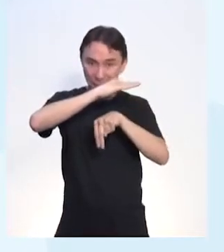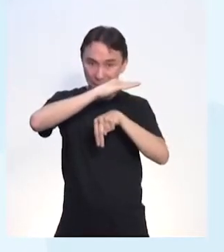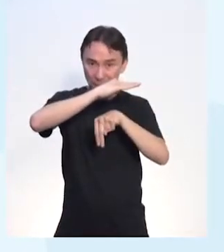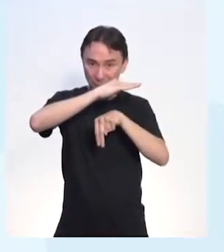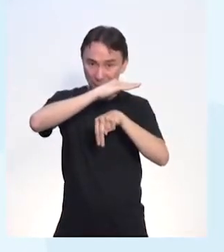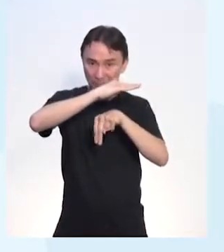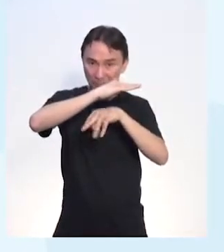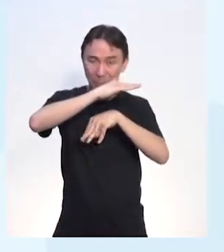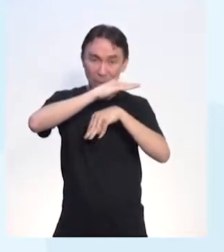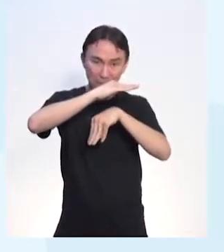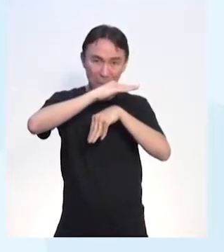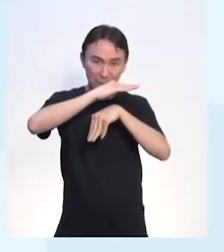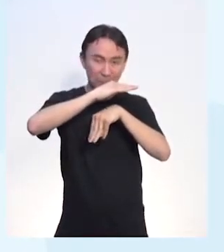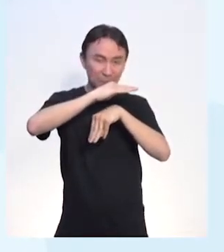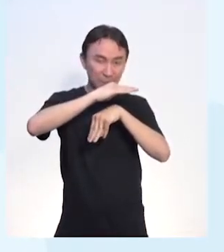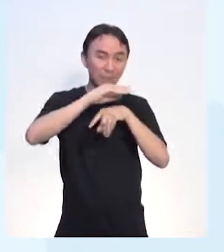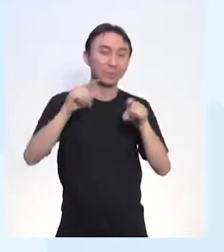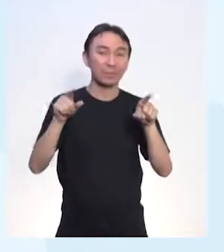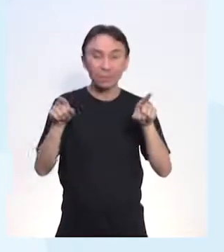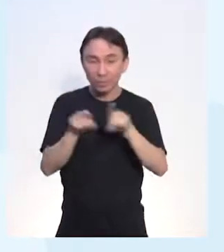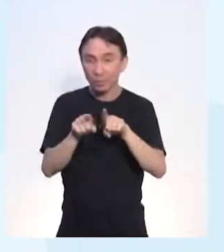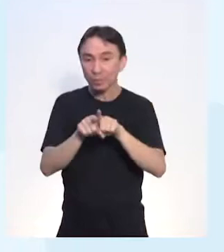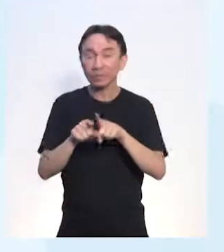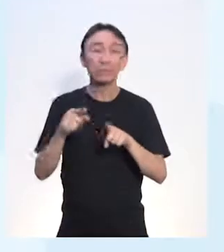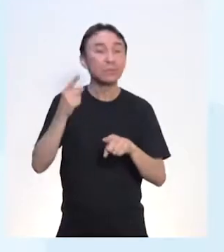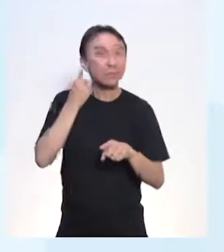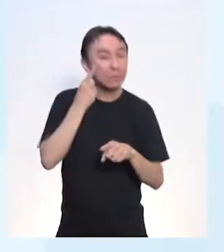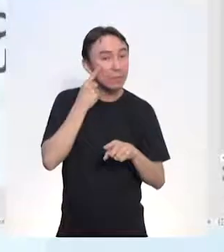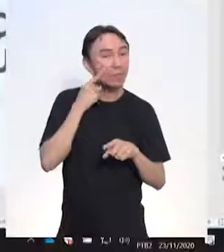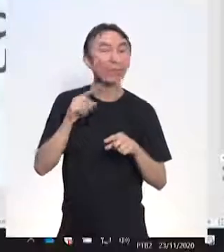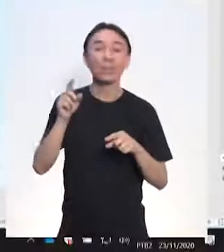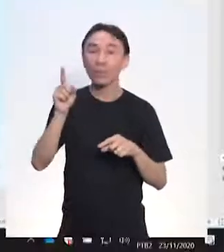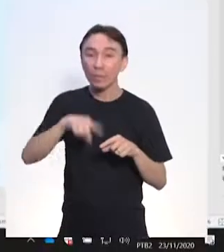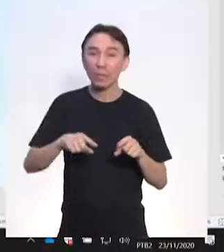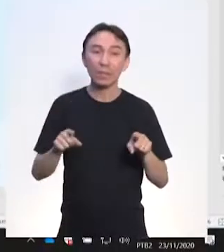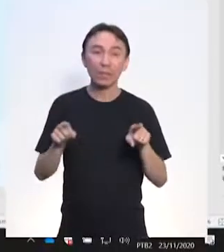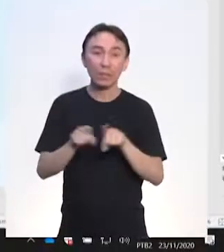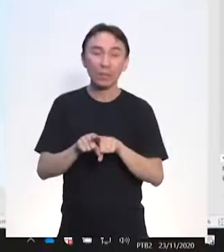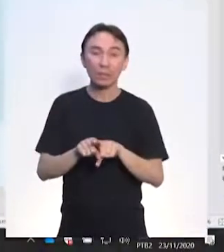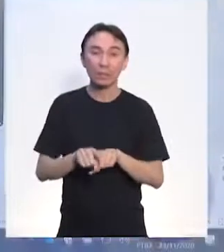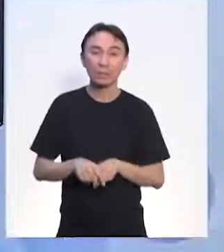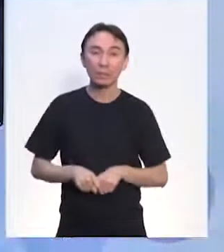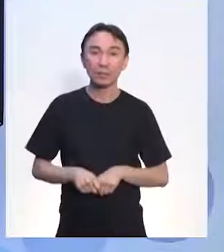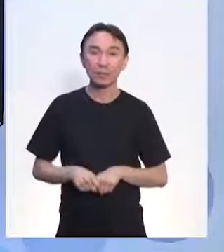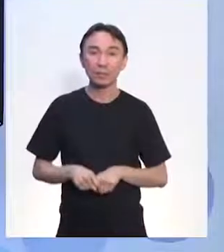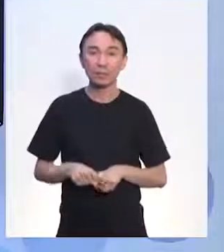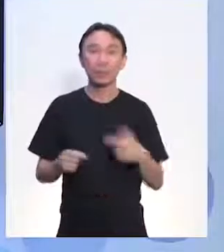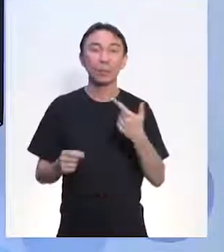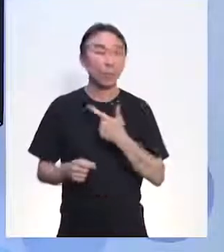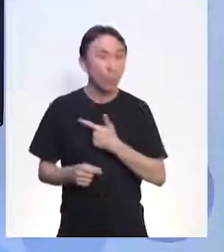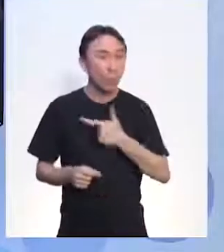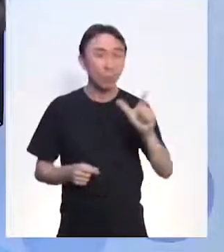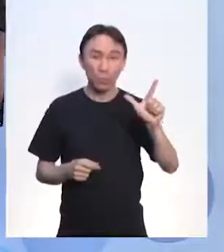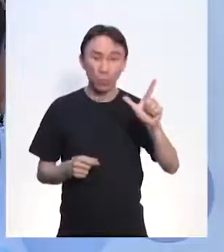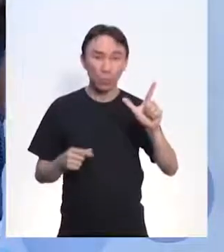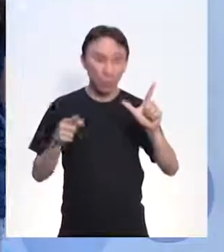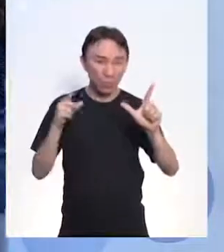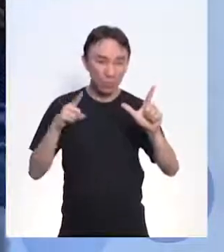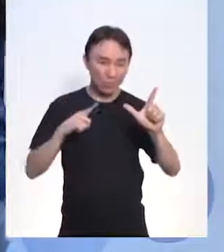maior. E vou pensar na mesma relação com o outro triângulo, que é o